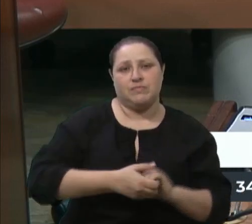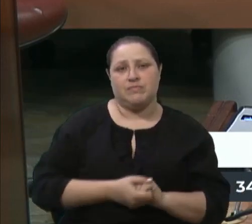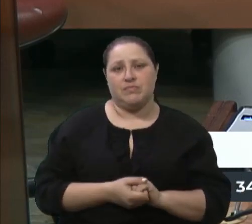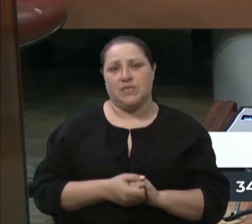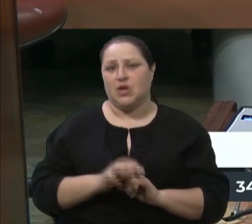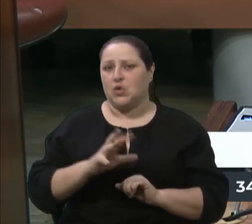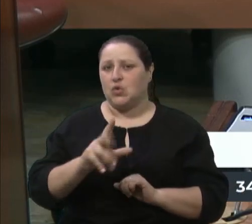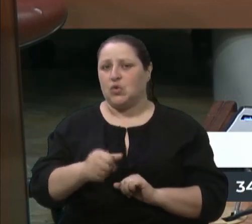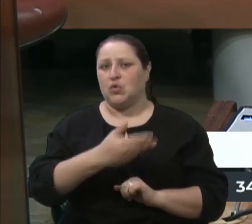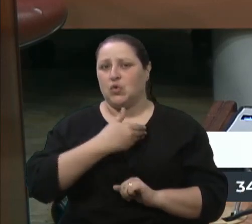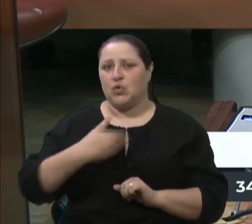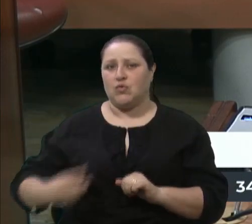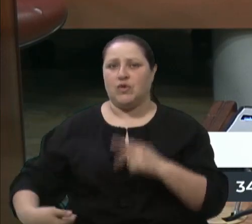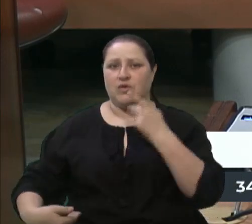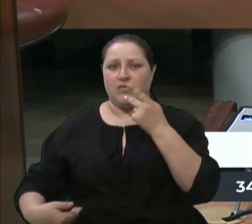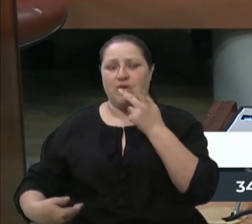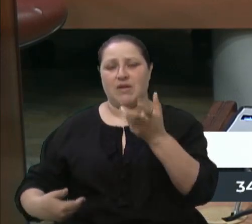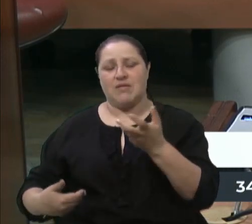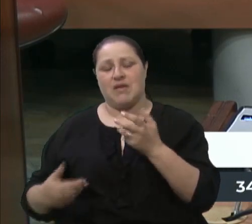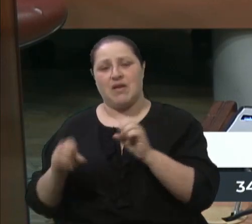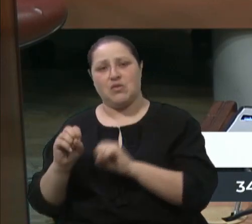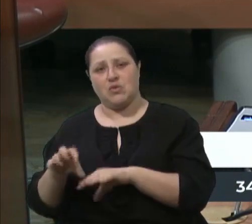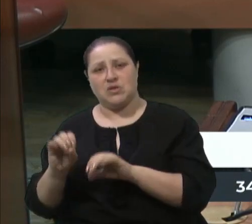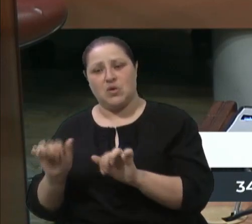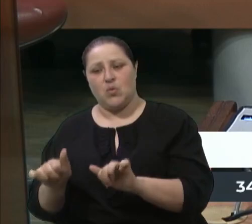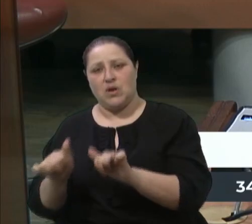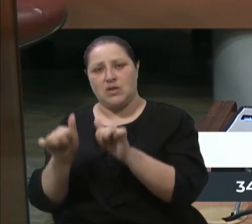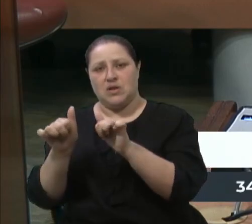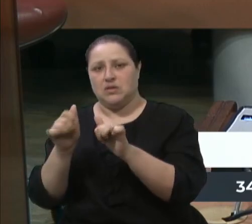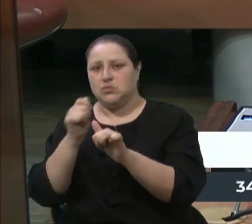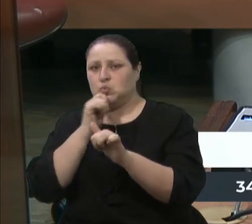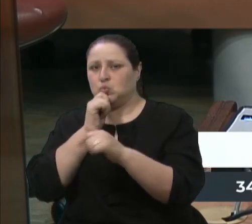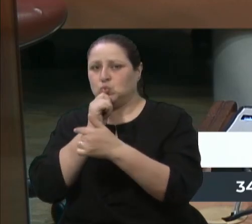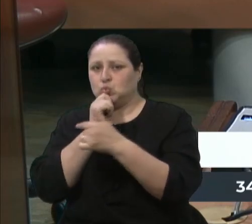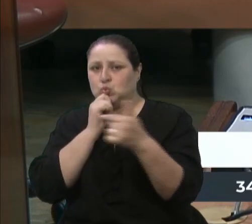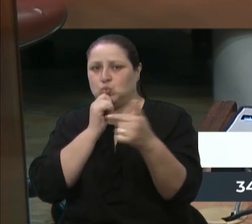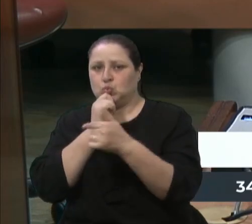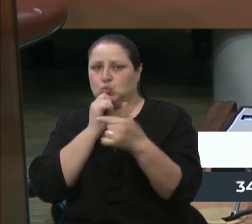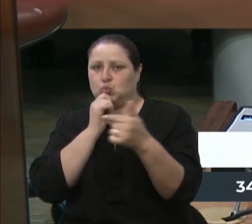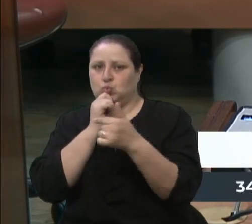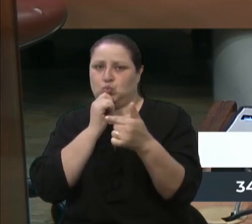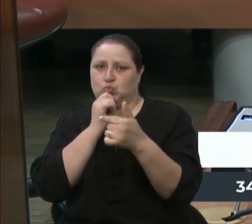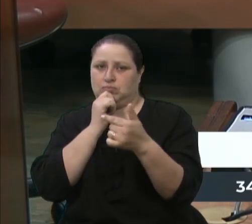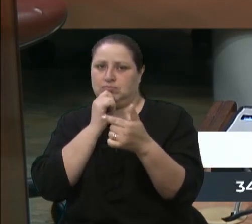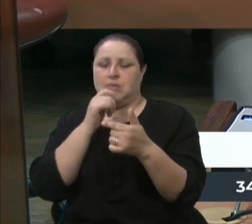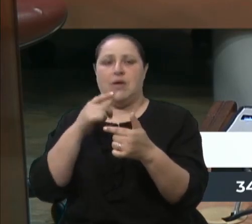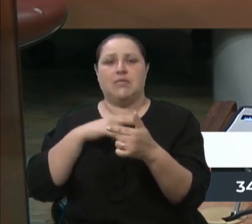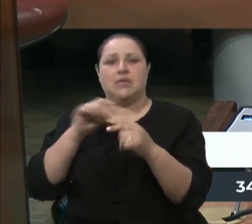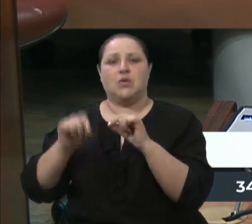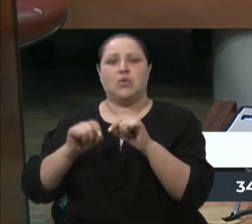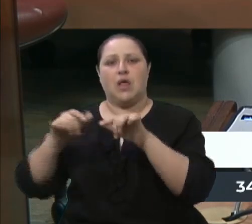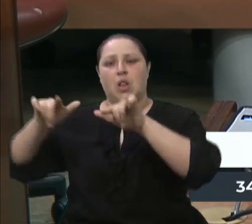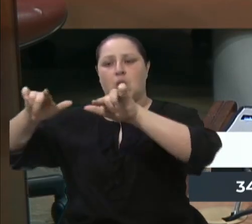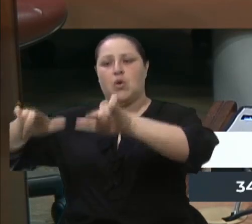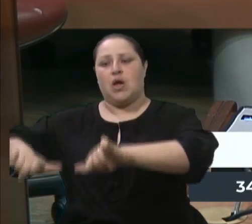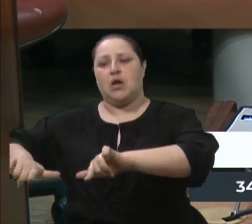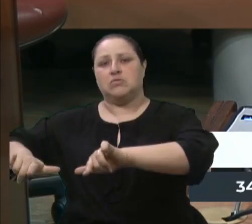de qualidade, por enquanto nós não estamos tendo. Nós estamos tendo locais e